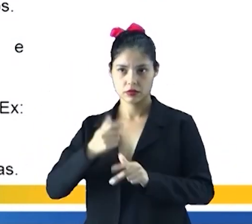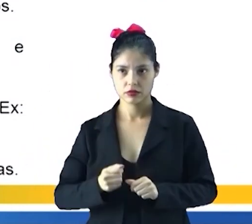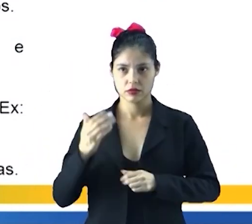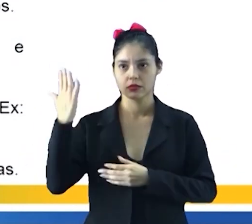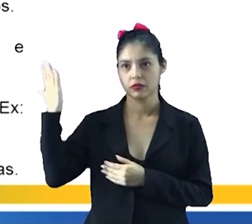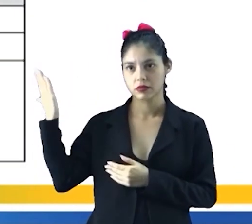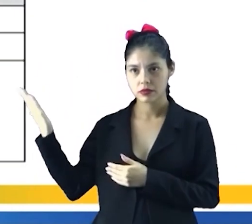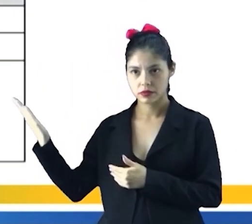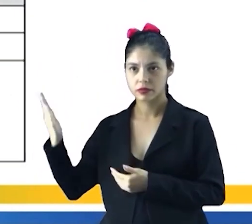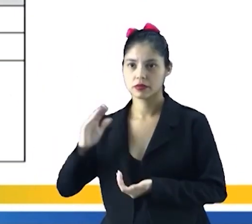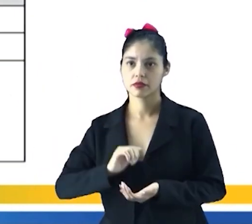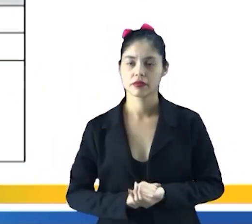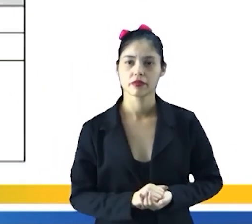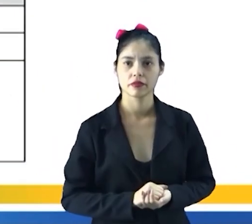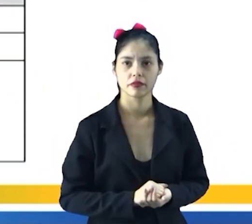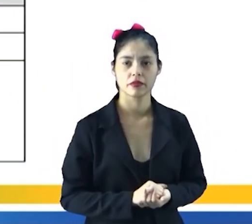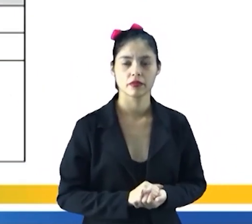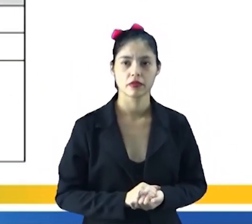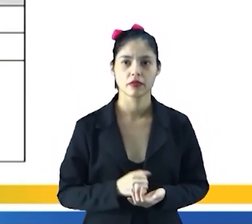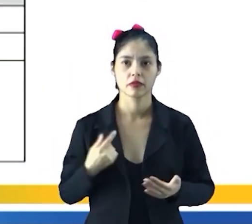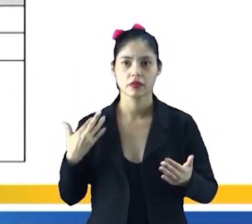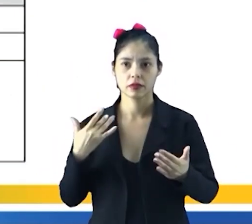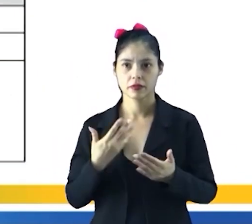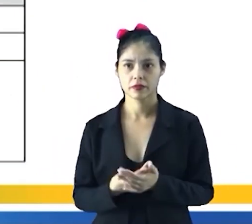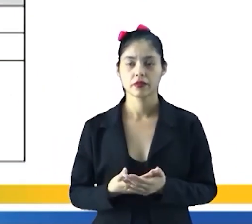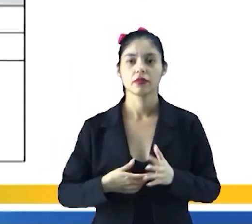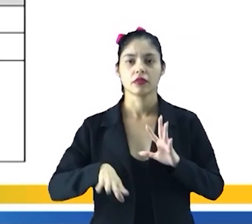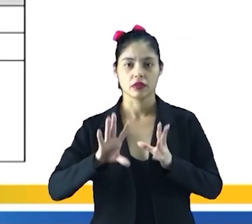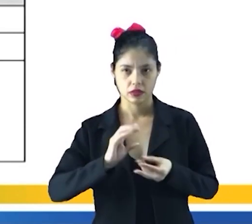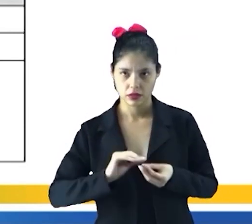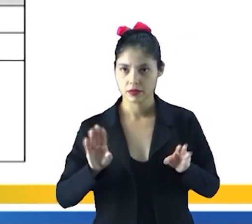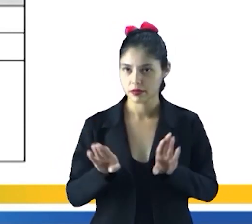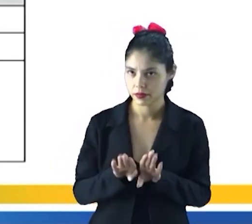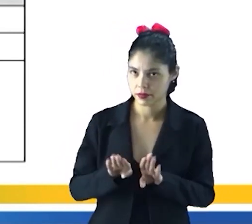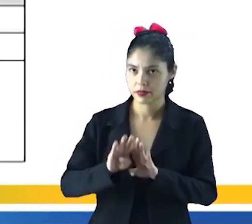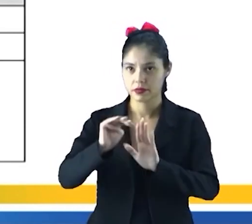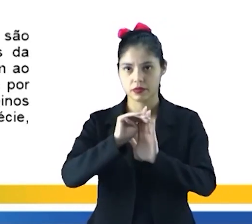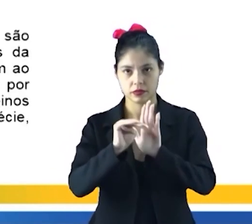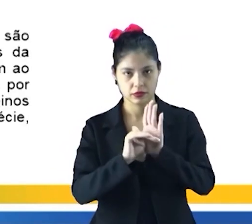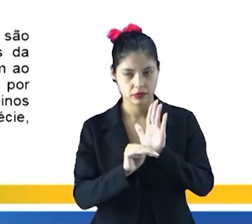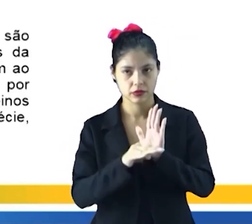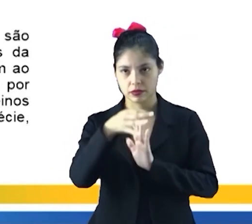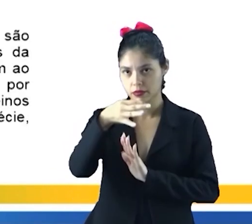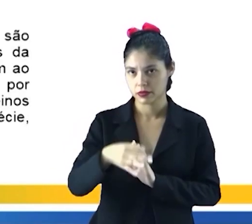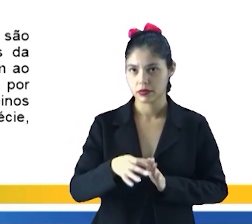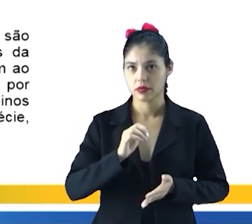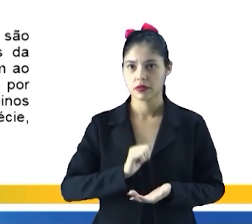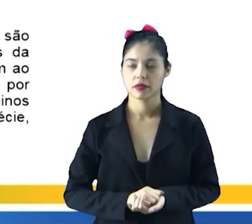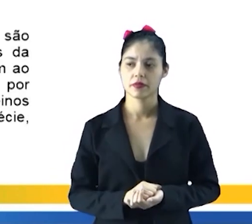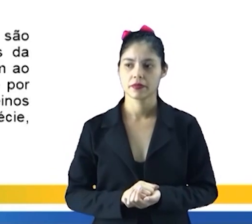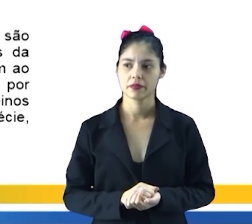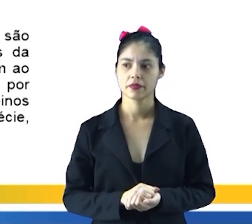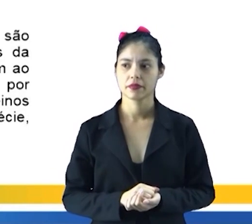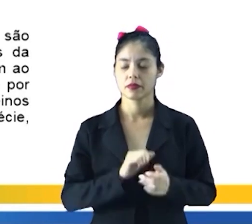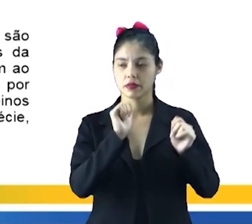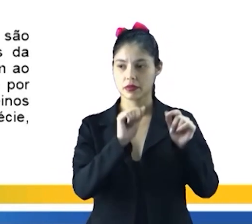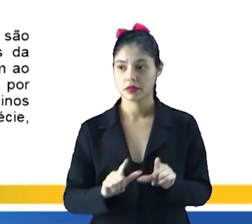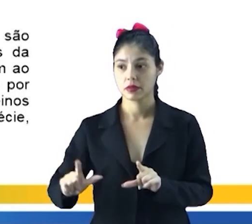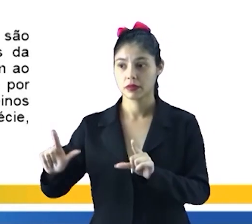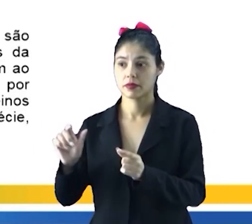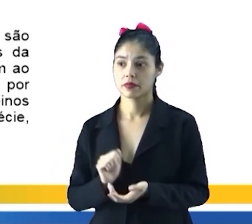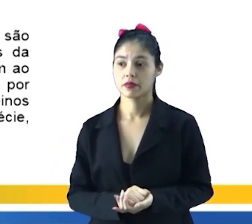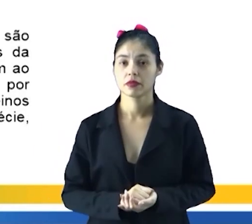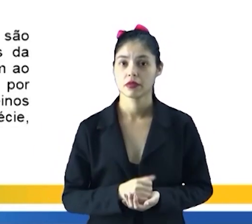esquema, tranquilamente. A gente vai avançar aqui também considerando a classificação moderna, certo? Vou deixando o slide para vocês